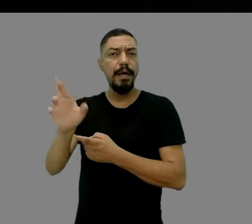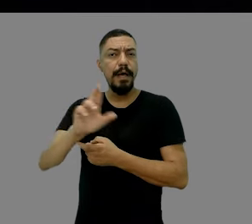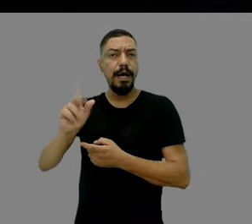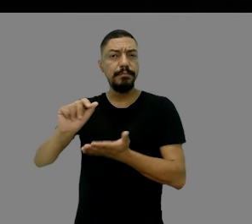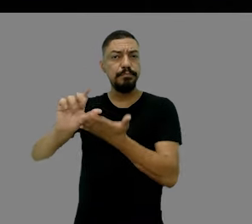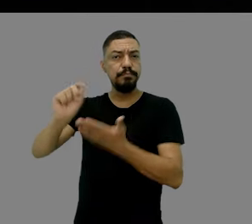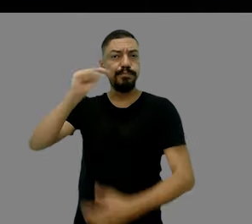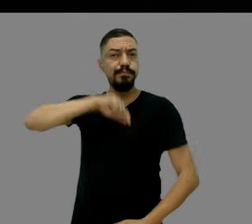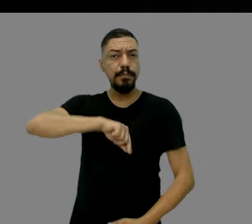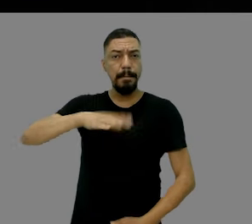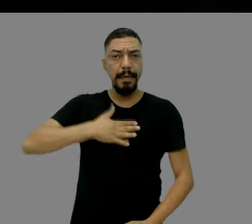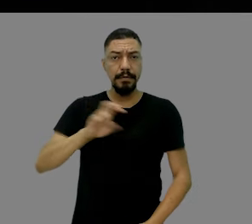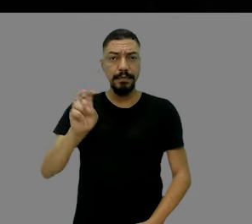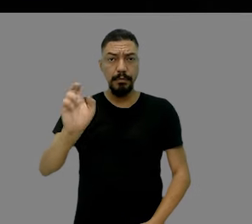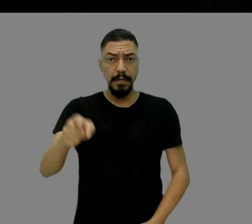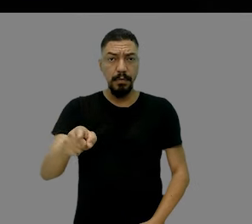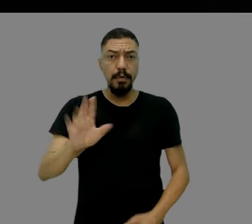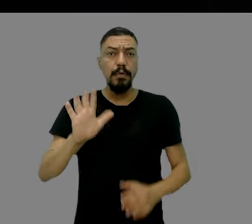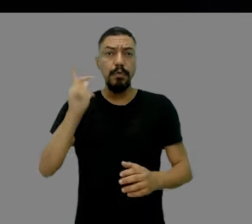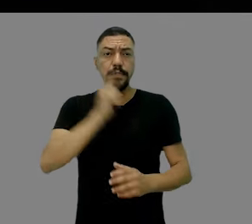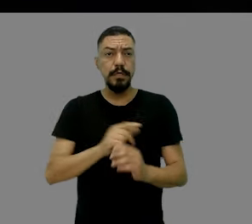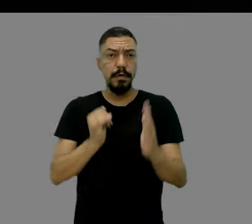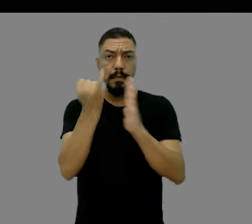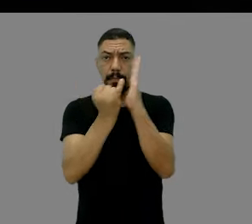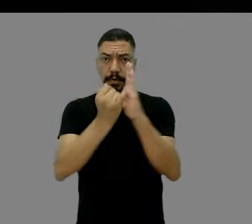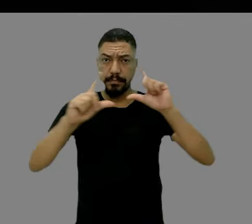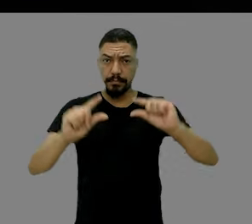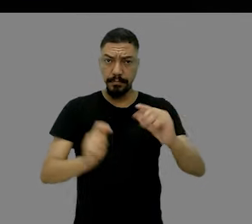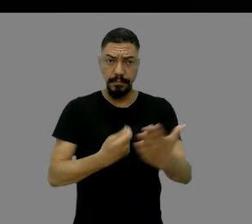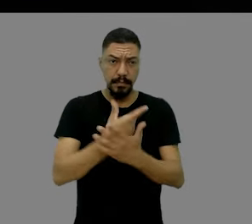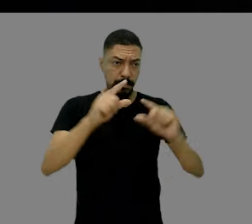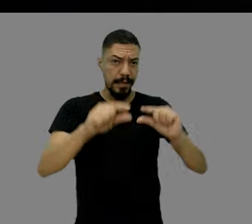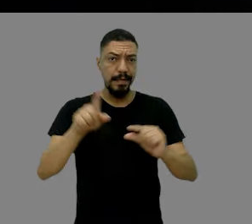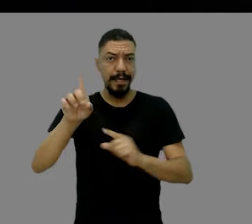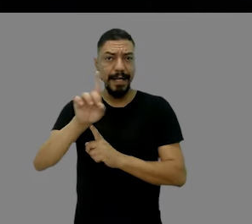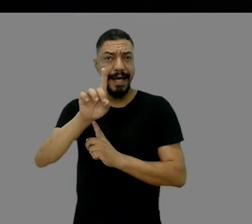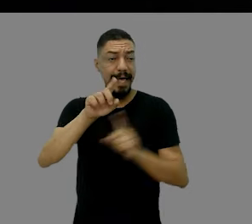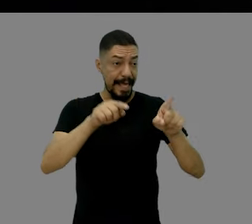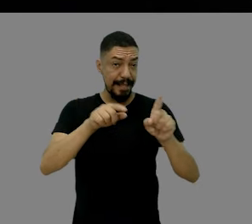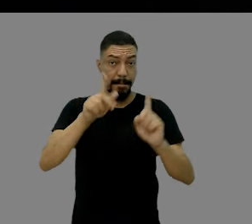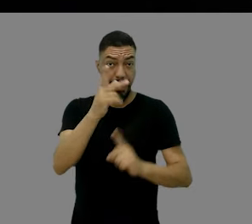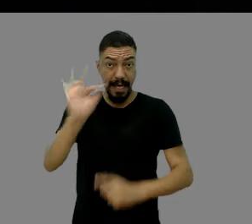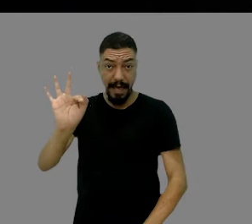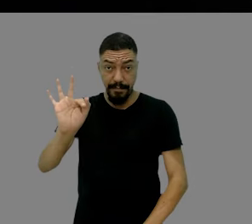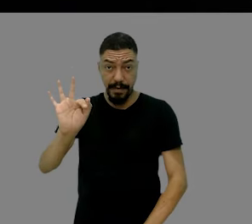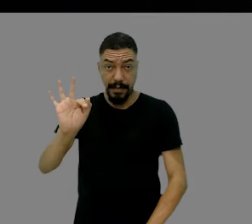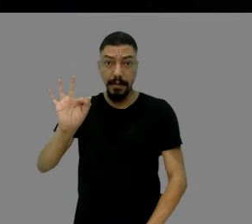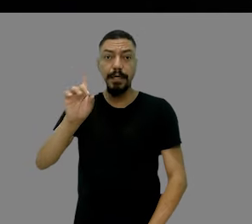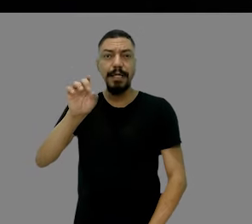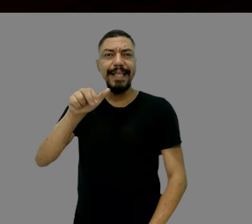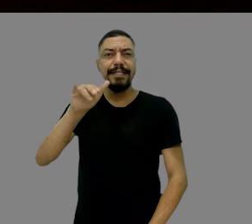diretora. Para que eu pague menos imposto, então, a Denise Regina pode pegar